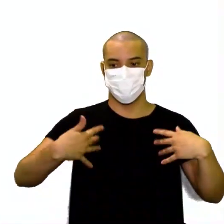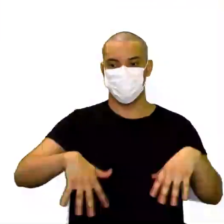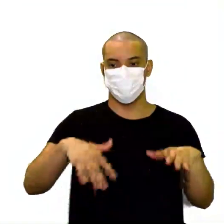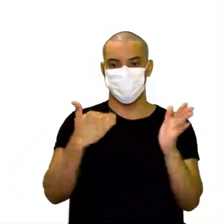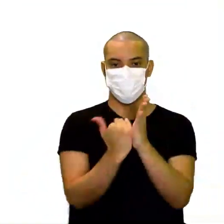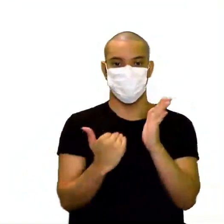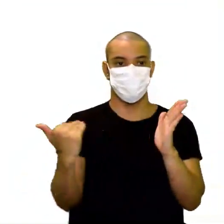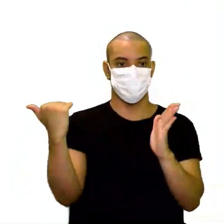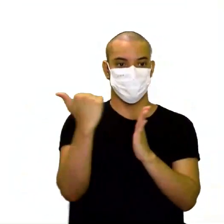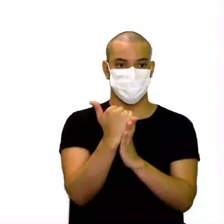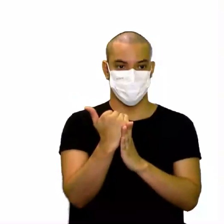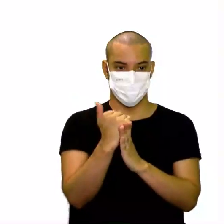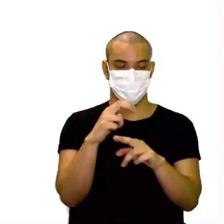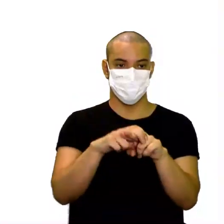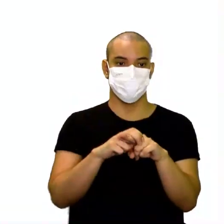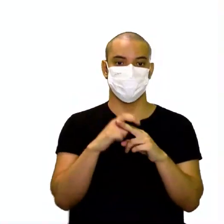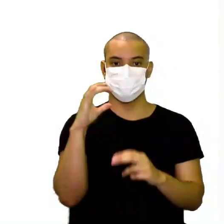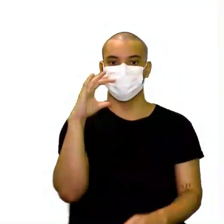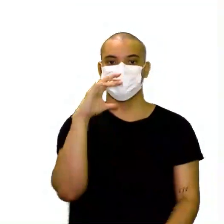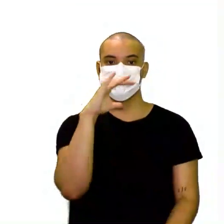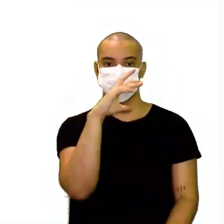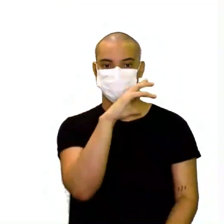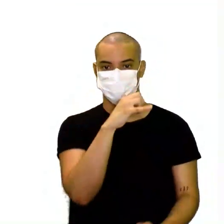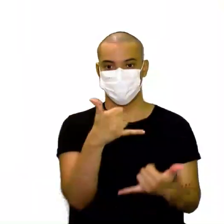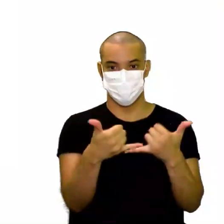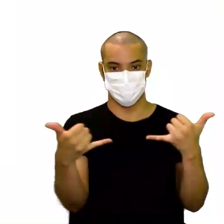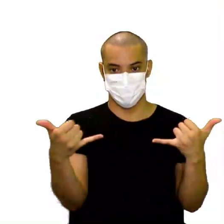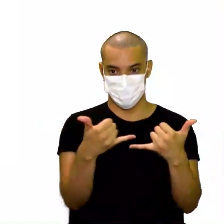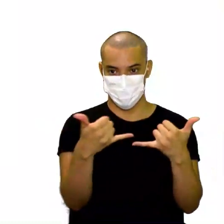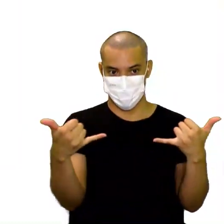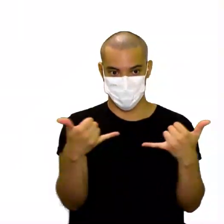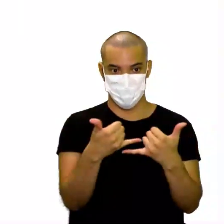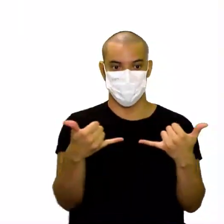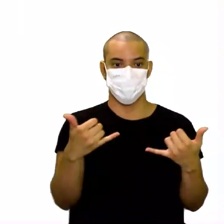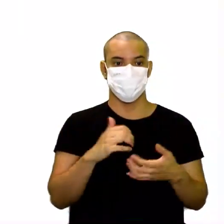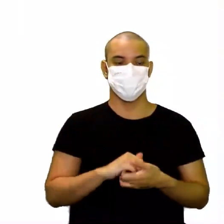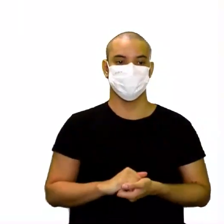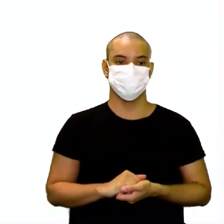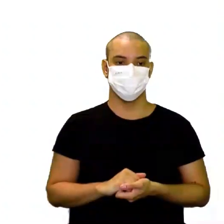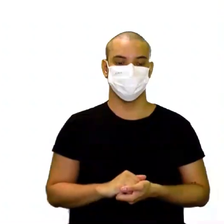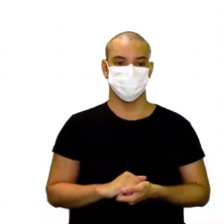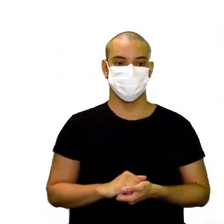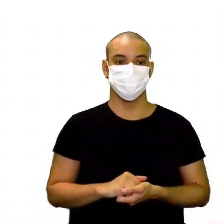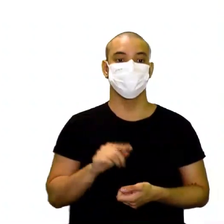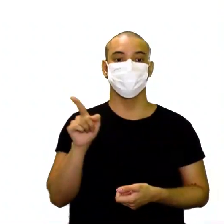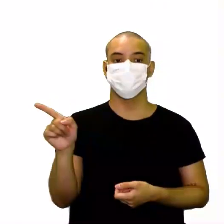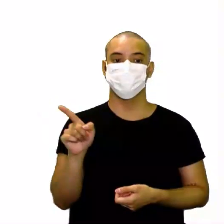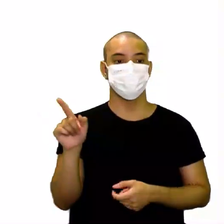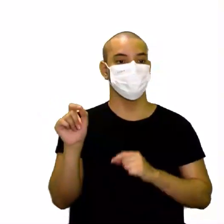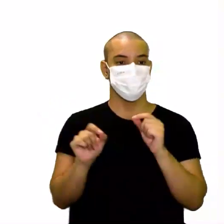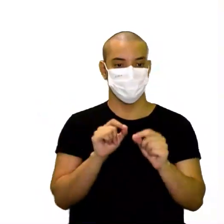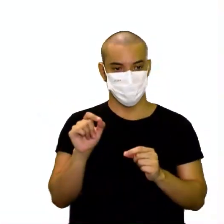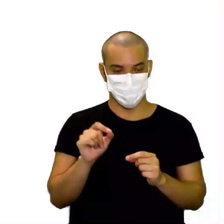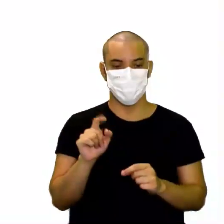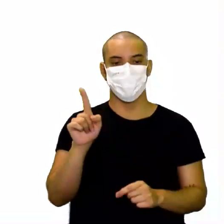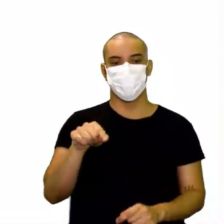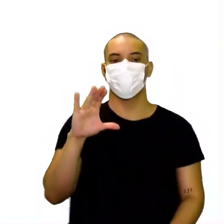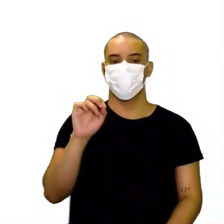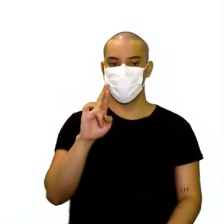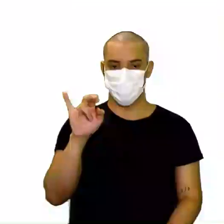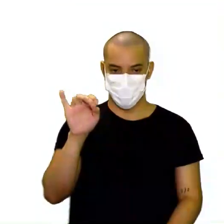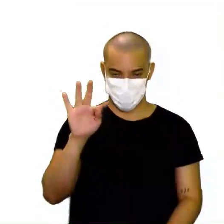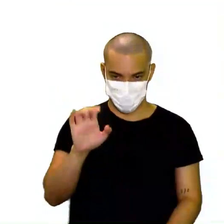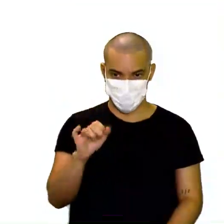provocando superaquecimento na fiação. Então aqui, olha só, é aumento de corrente, né,